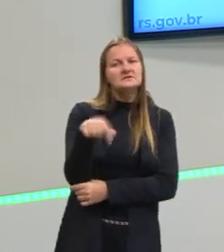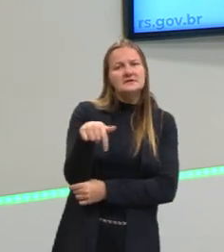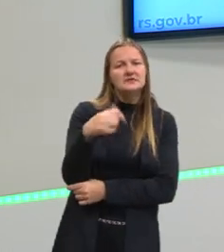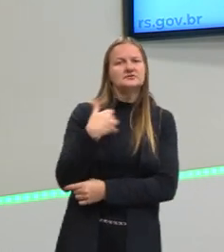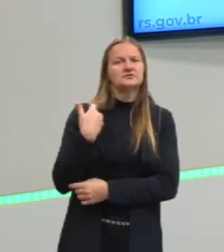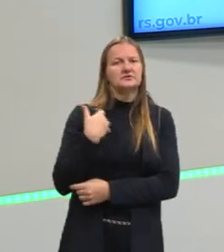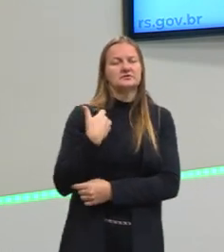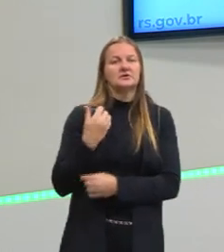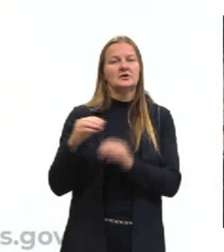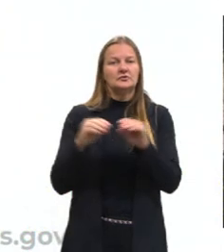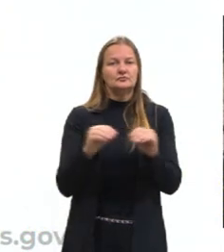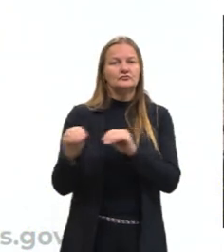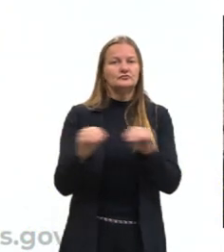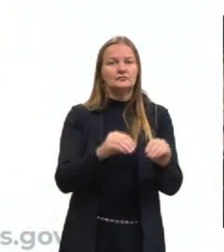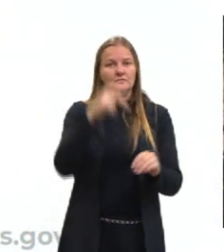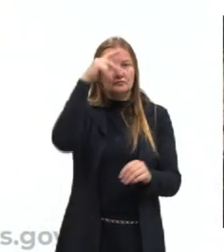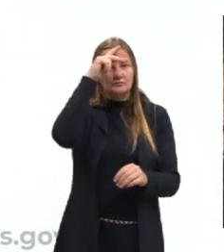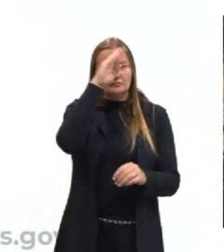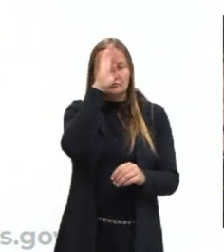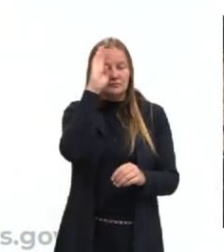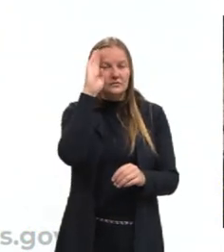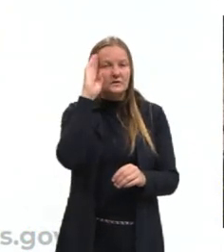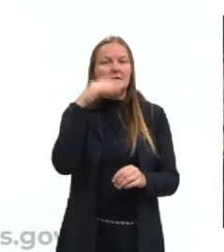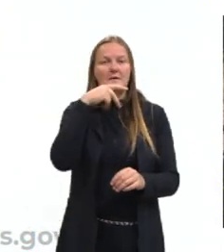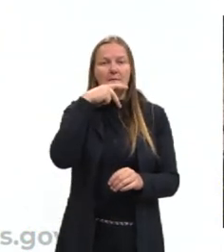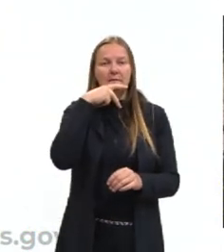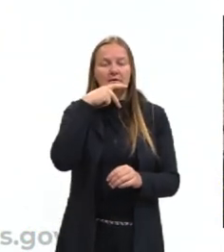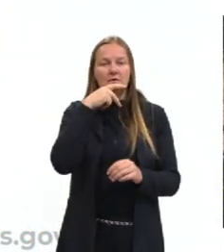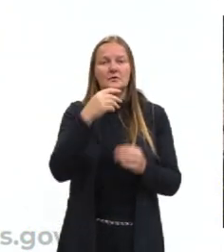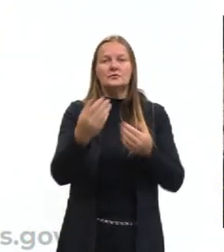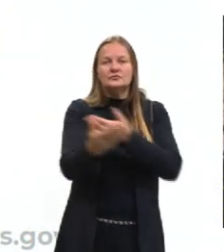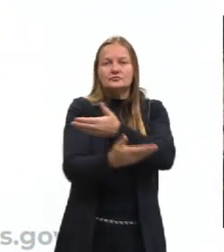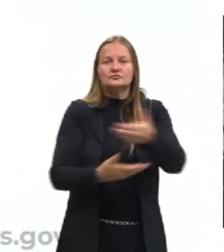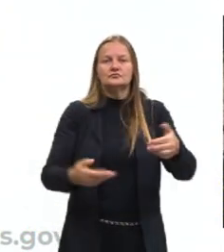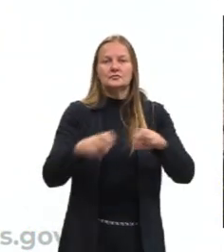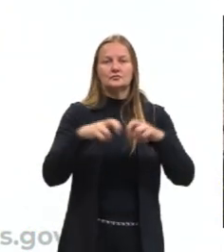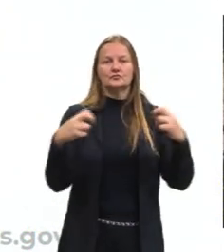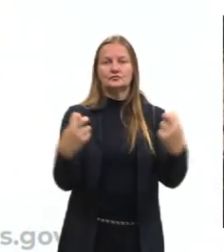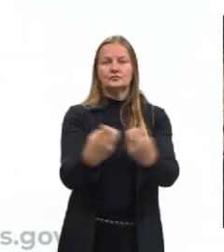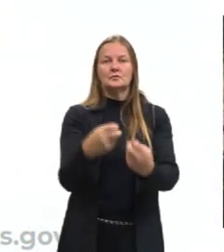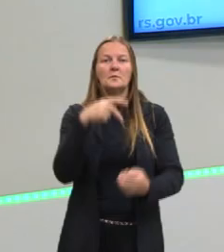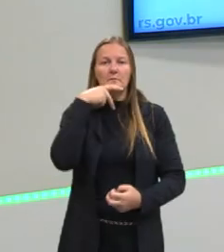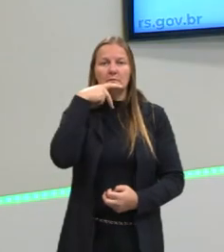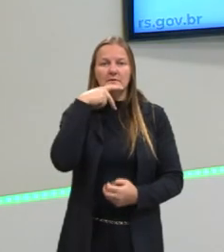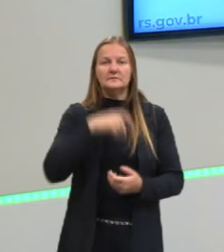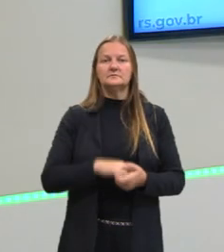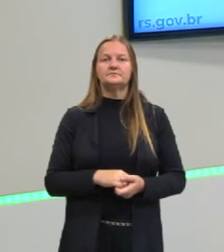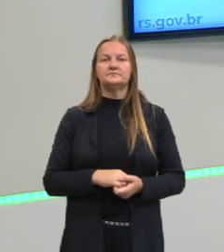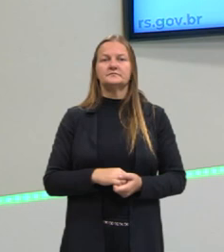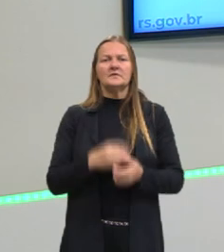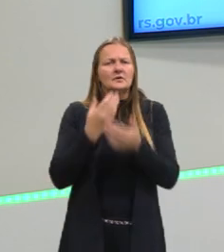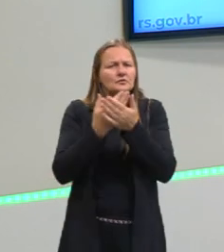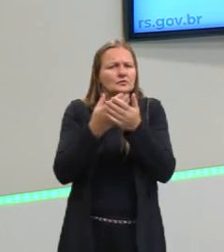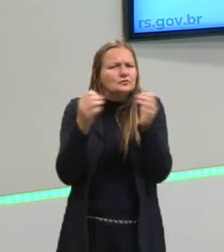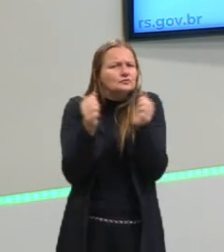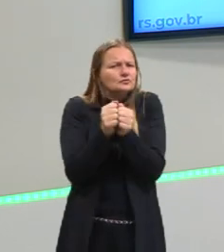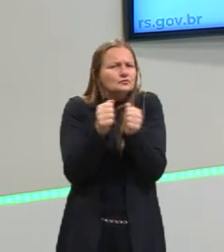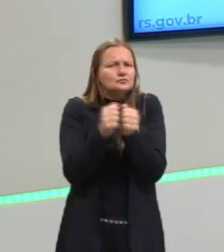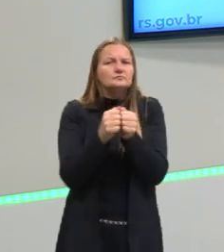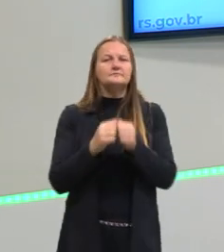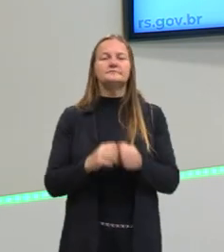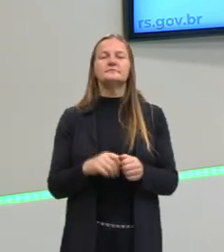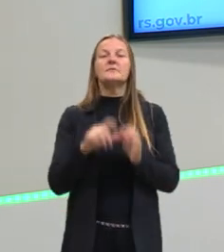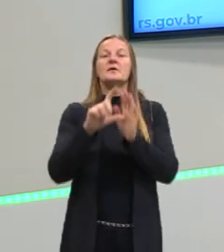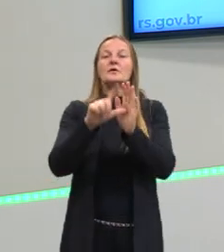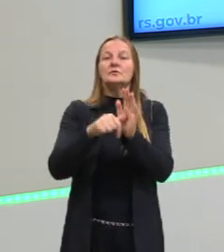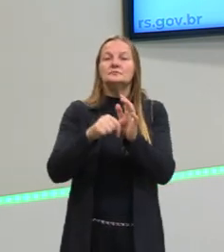para estudar na academia de Platão ele é discípulo de Platão ou Aristóteles ele fica estudando com Platão